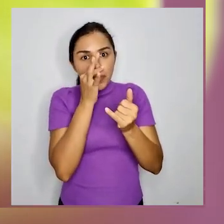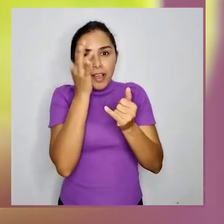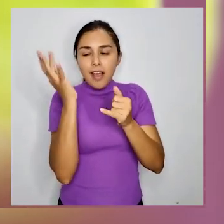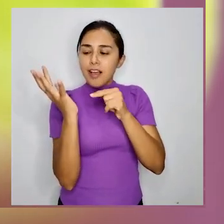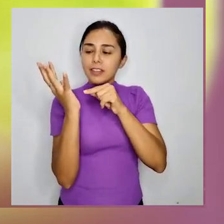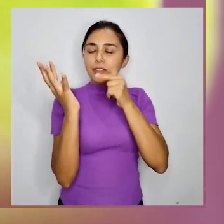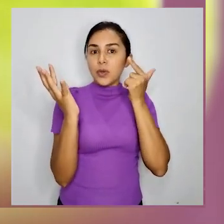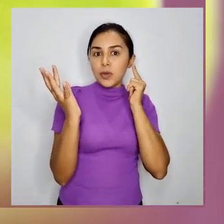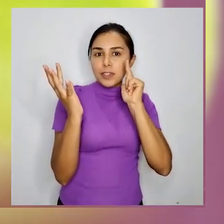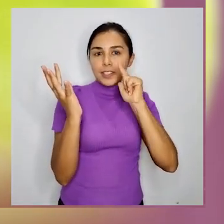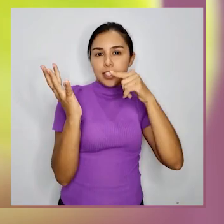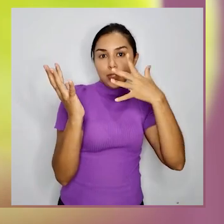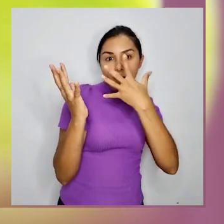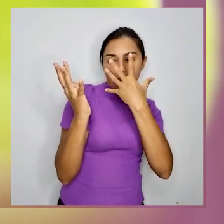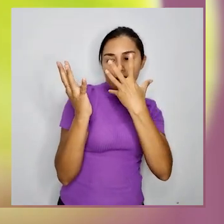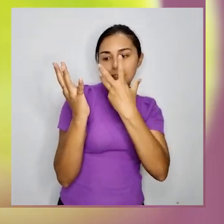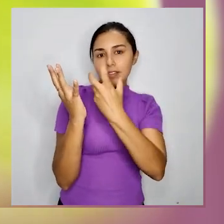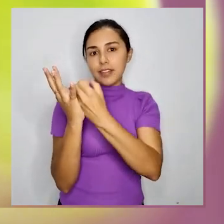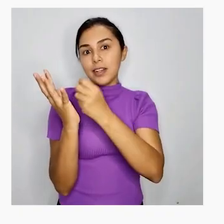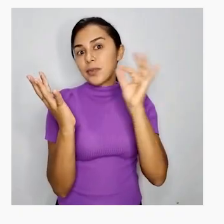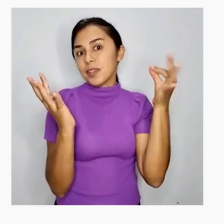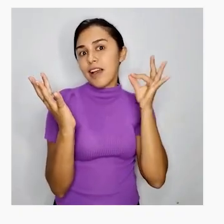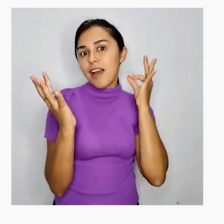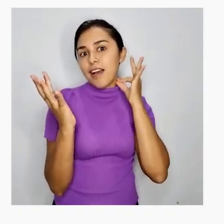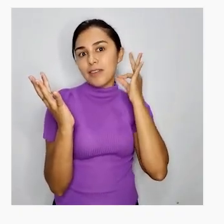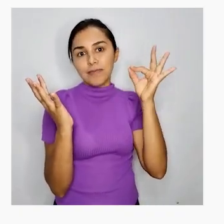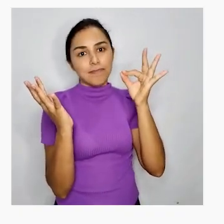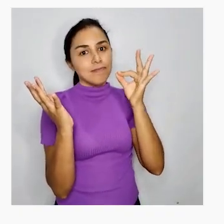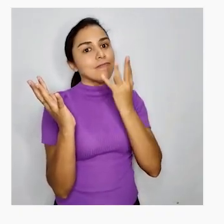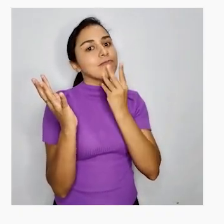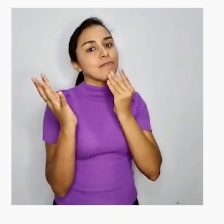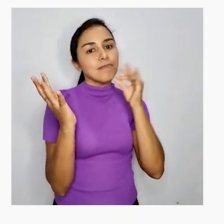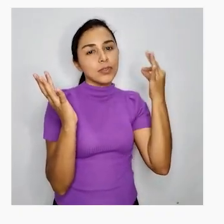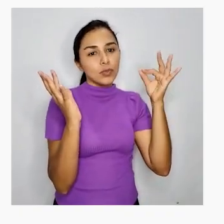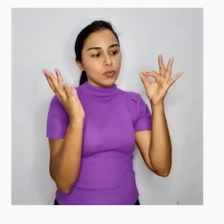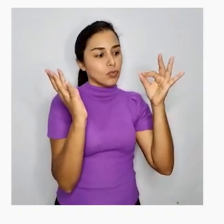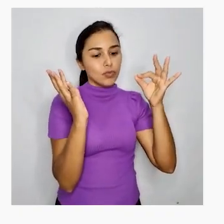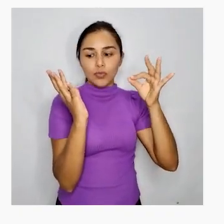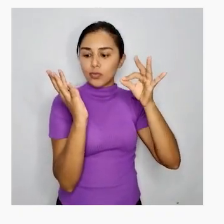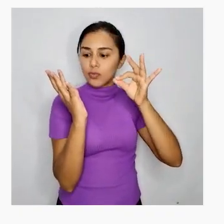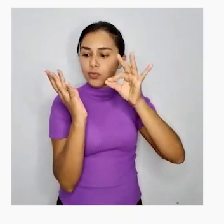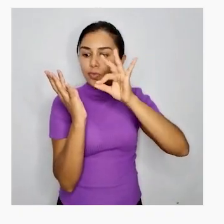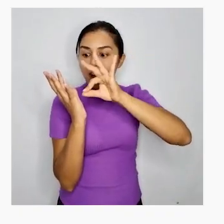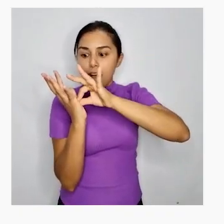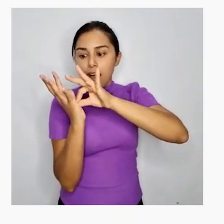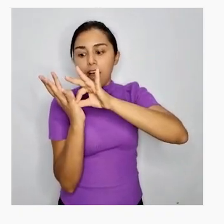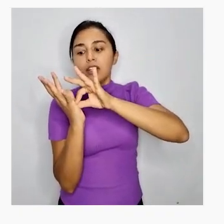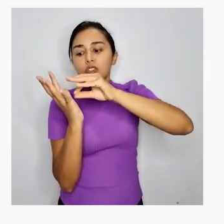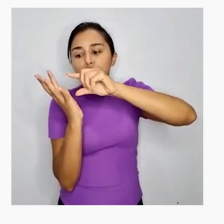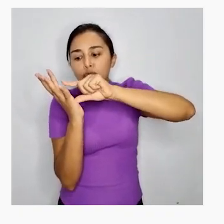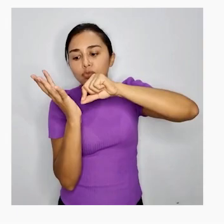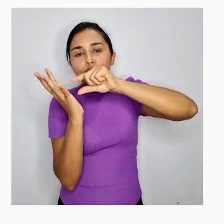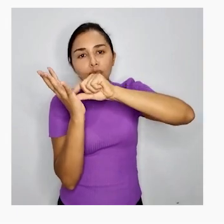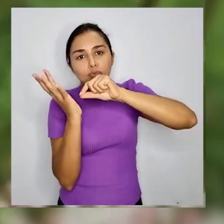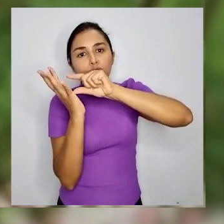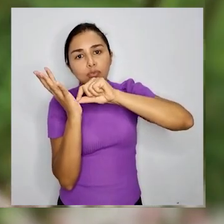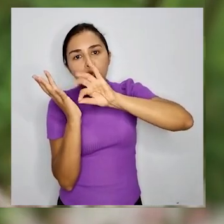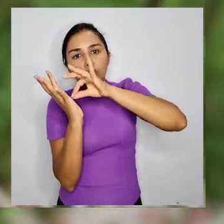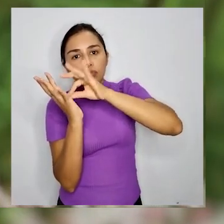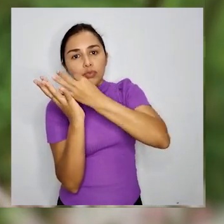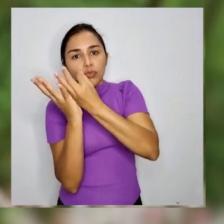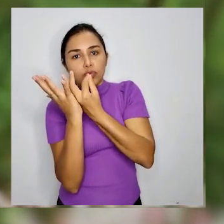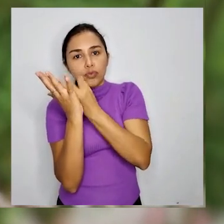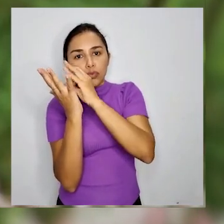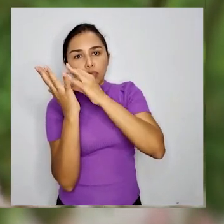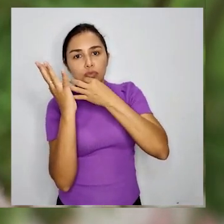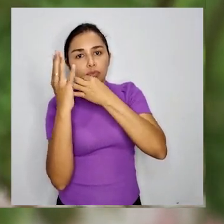orquídea consegue atrair então abelhas machos. Posteriormente, essas abelhas vão carregar os grãos de pólen em seus